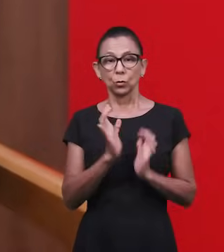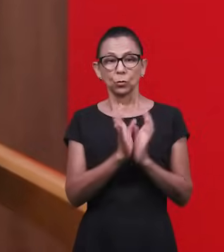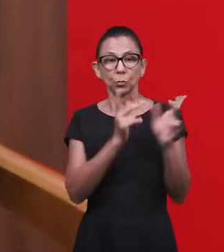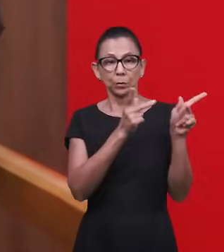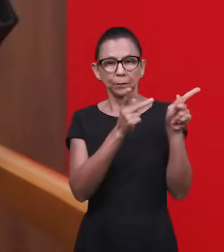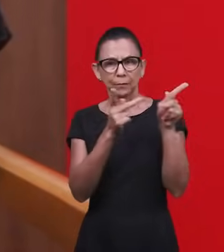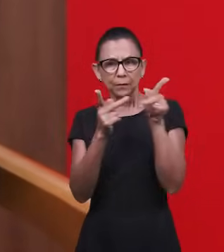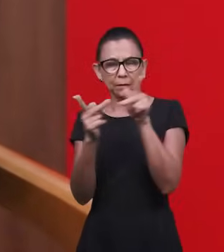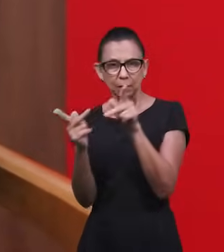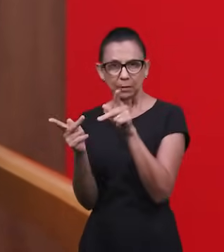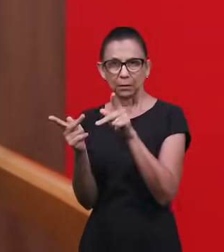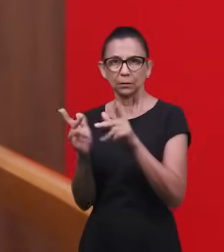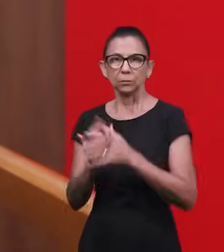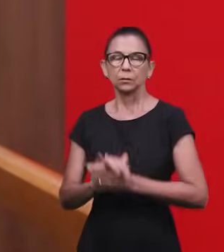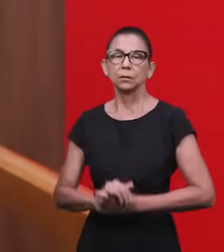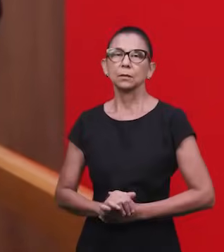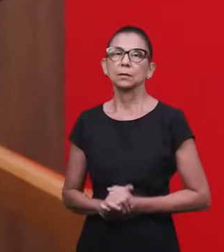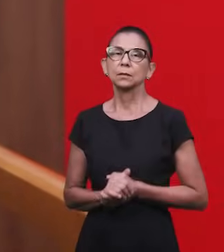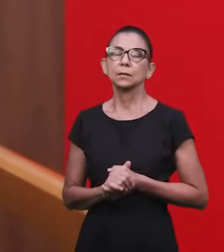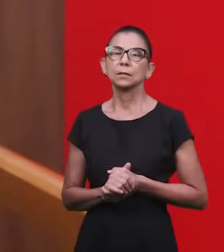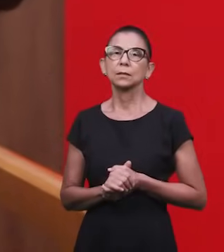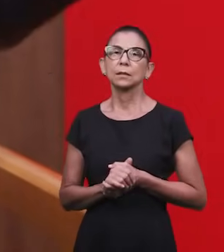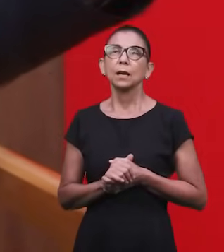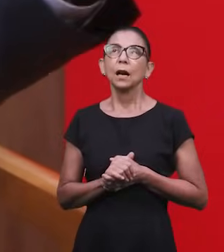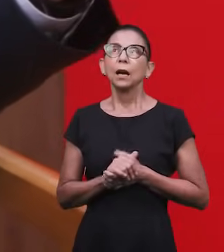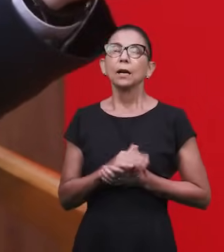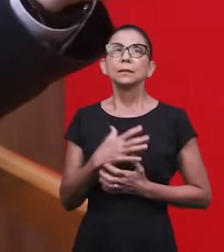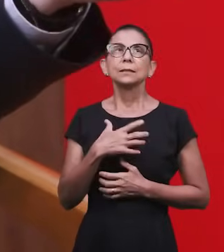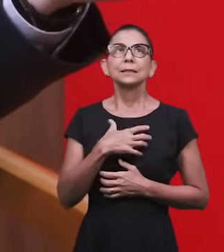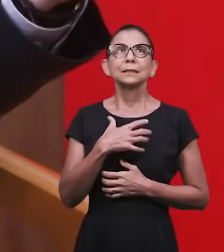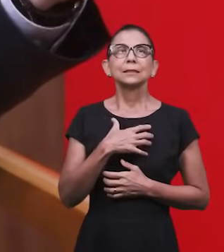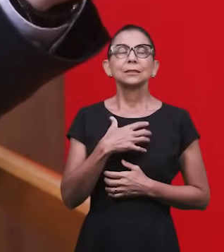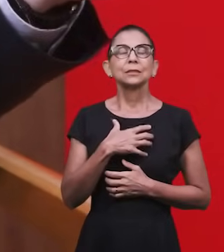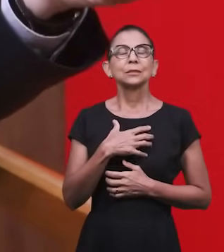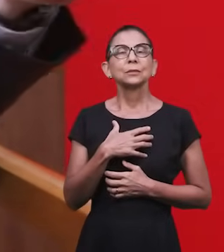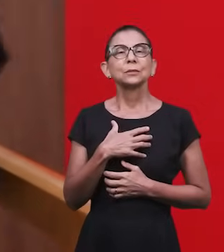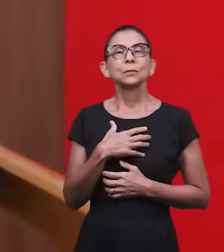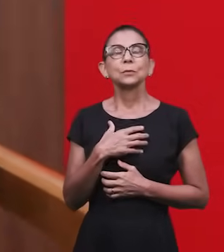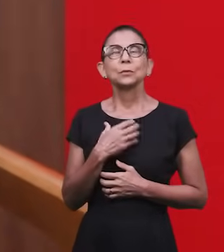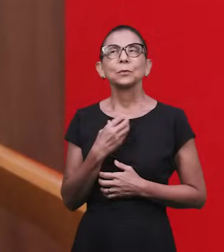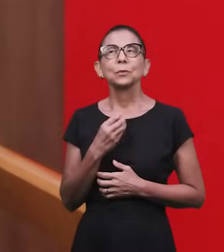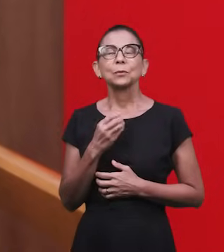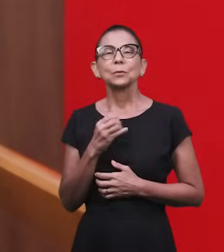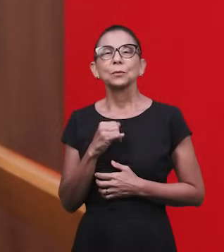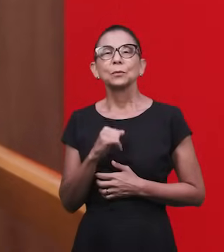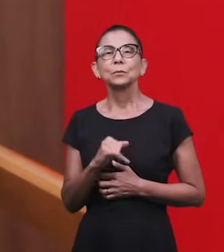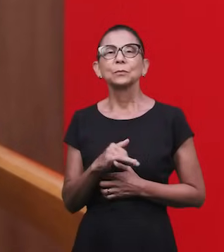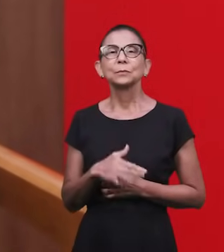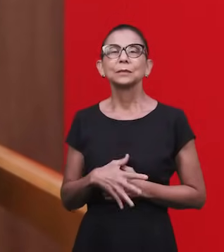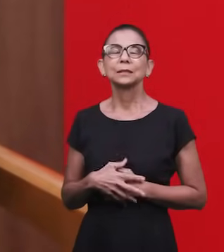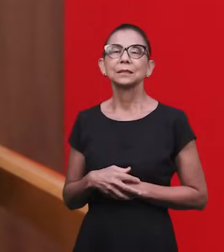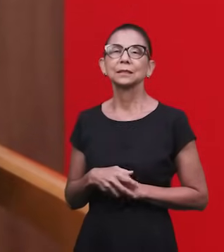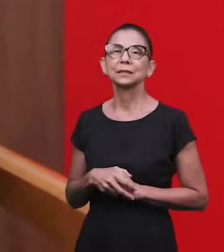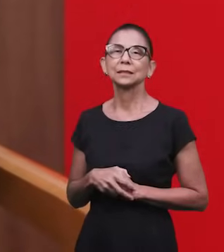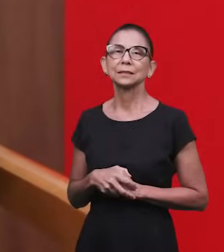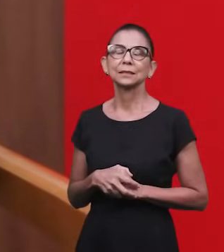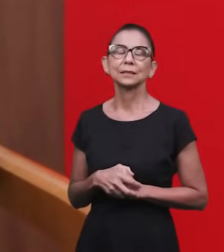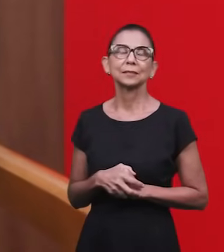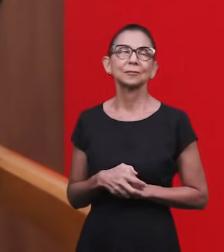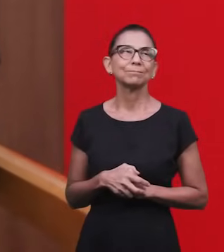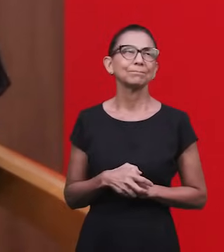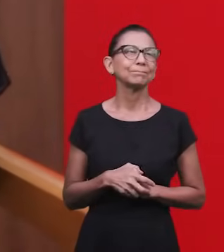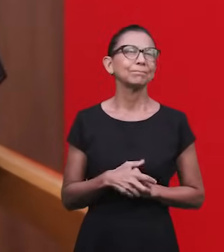eles se sentiram como se estivessem no Manaim. Então foi assim algo